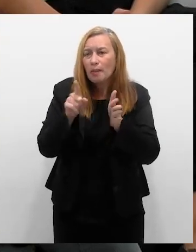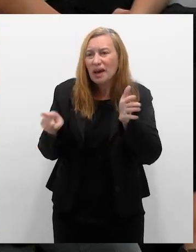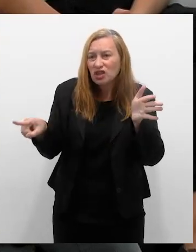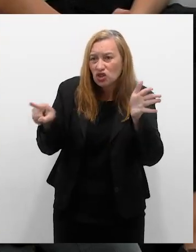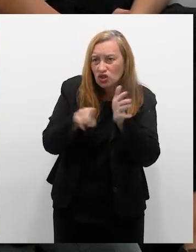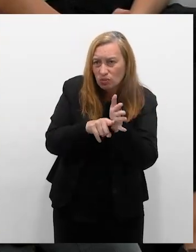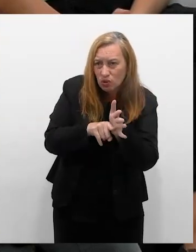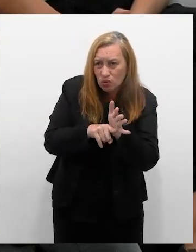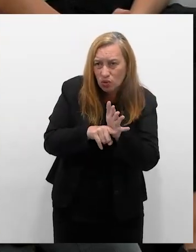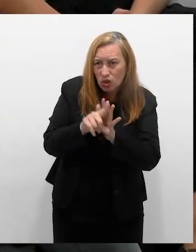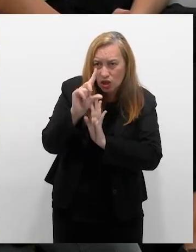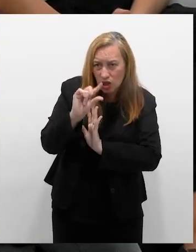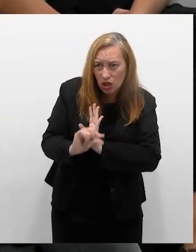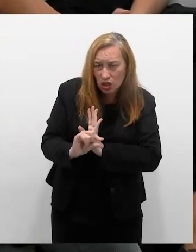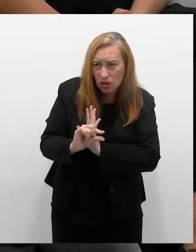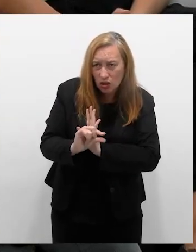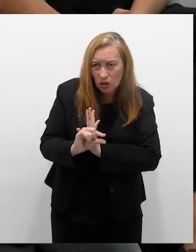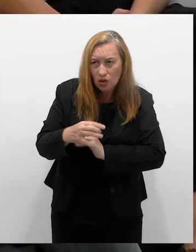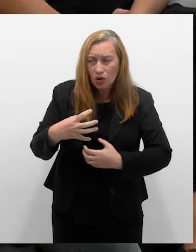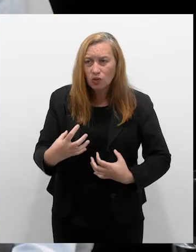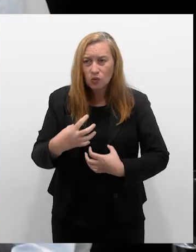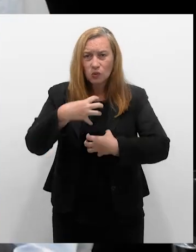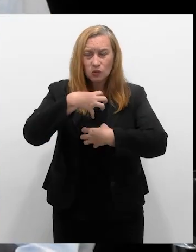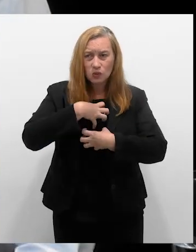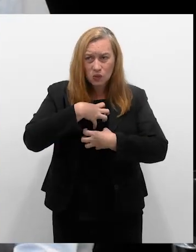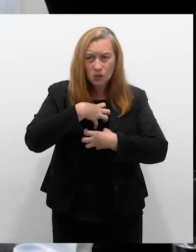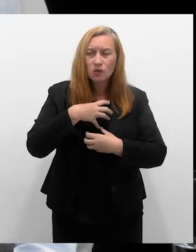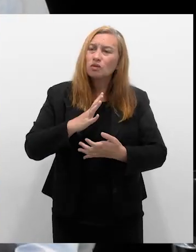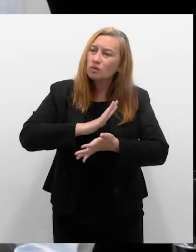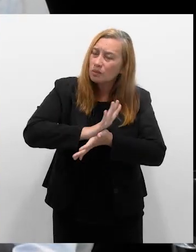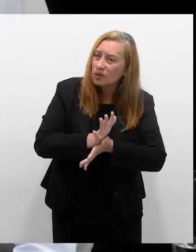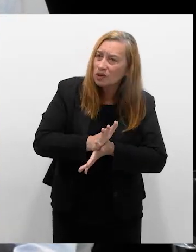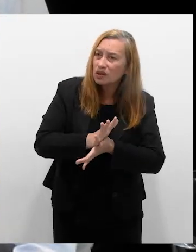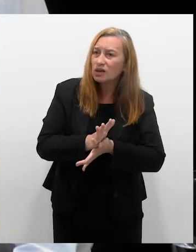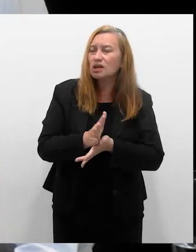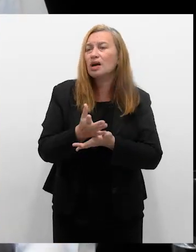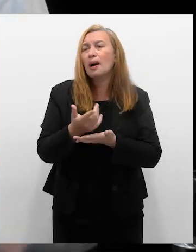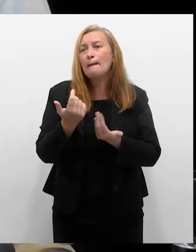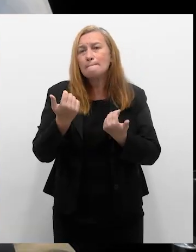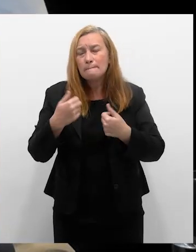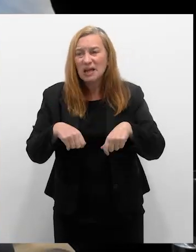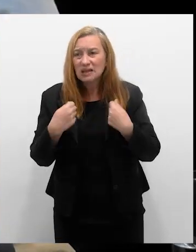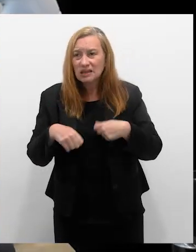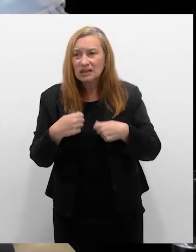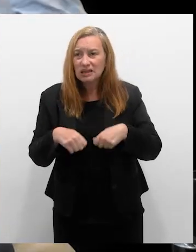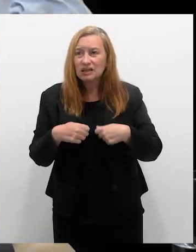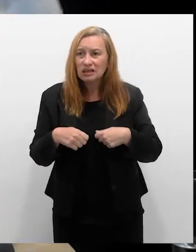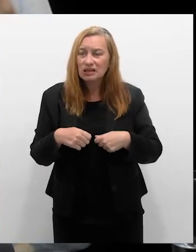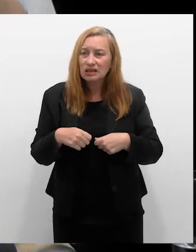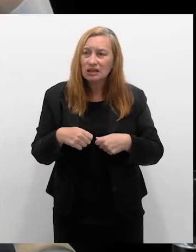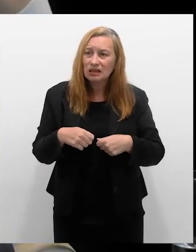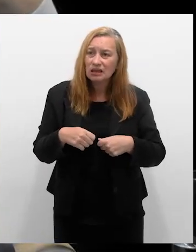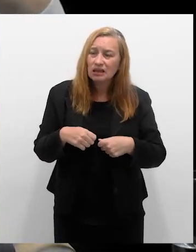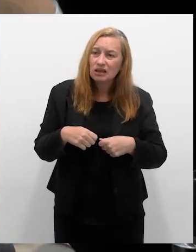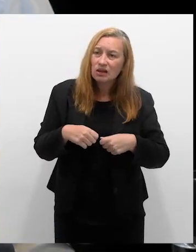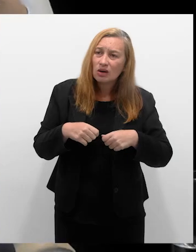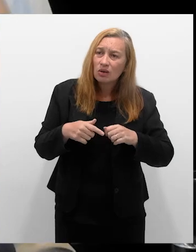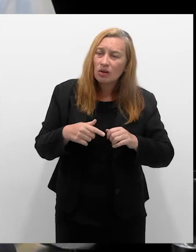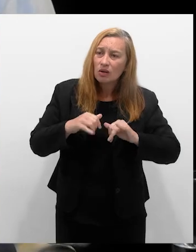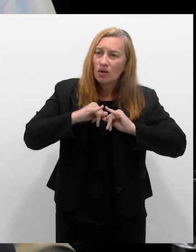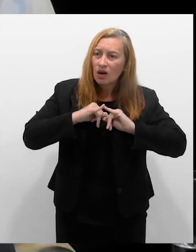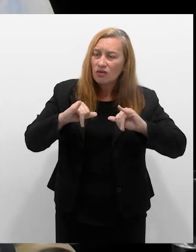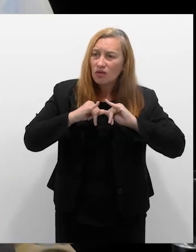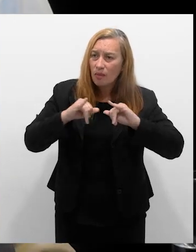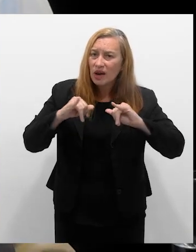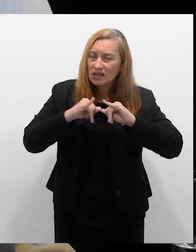para diminuir os efeitos do estigma, do preconceito, da discriminação, a gente precisa promover mais